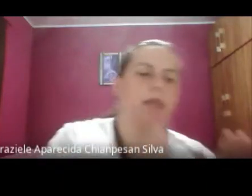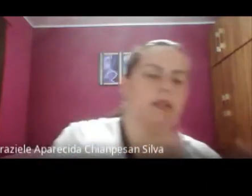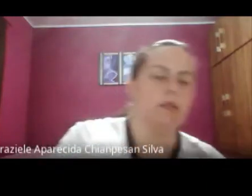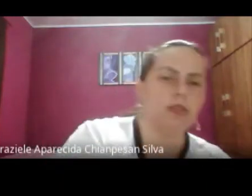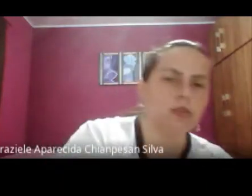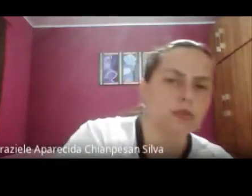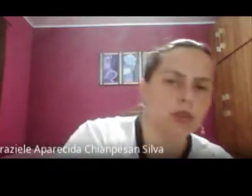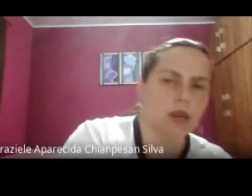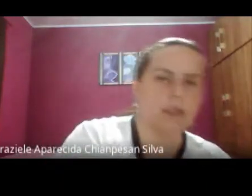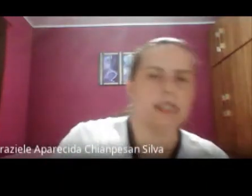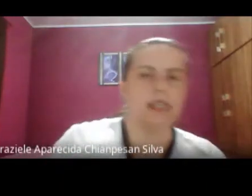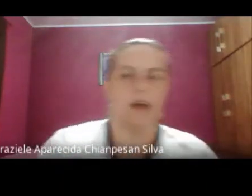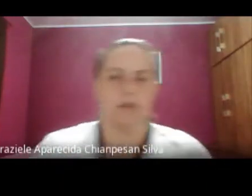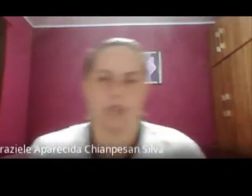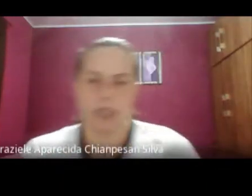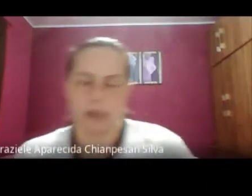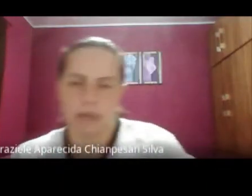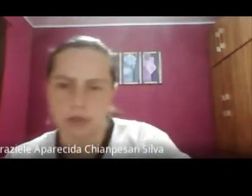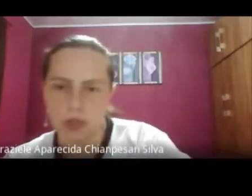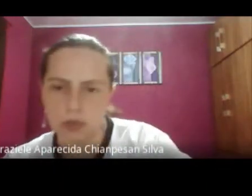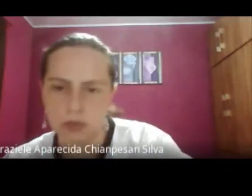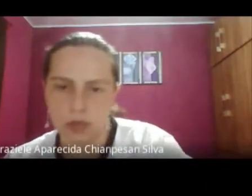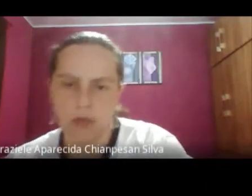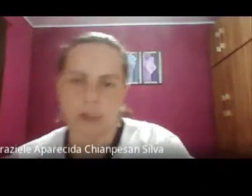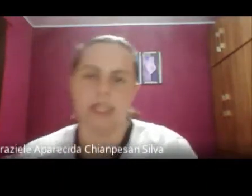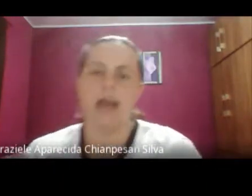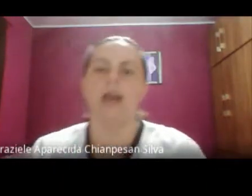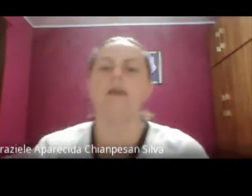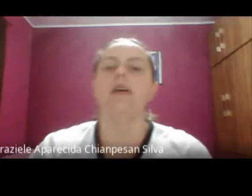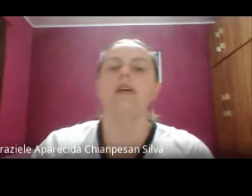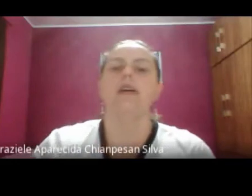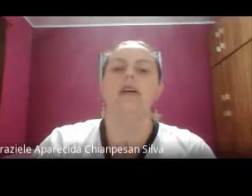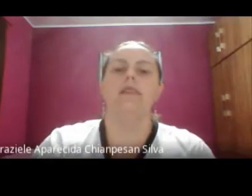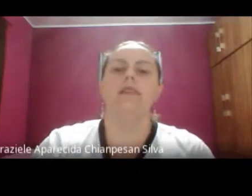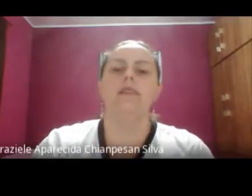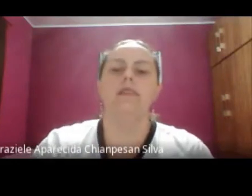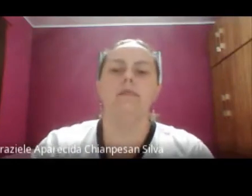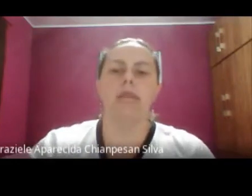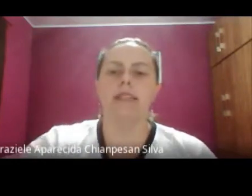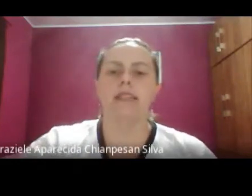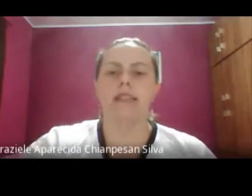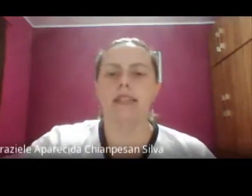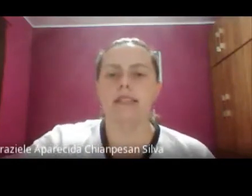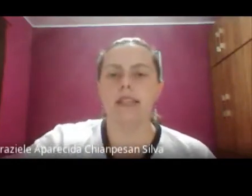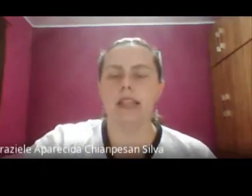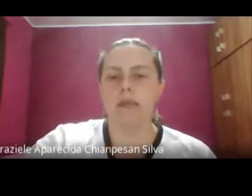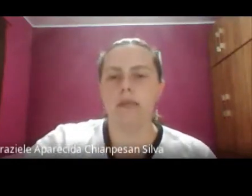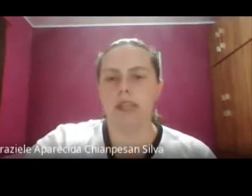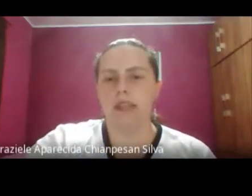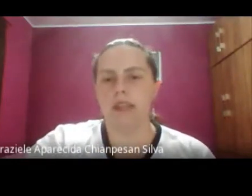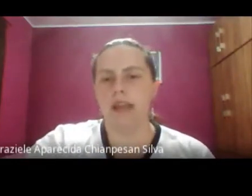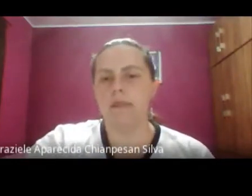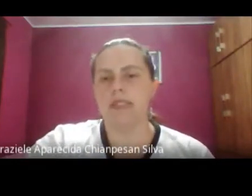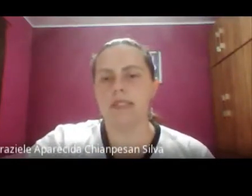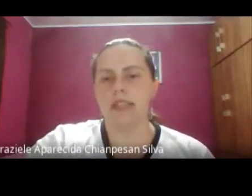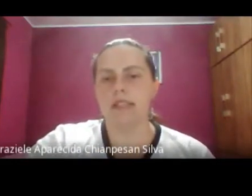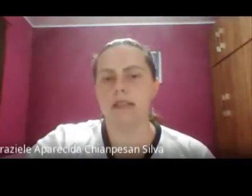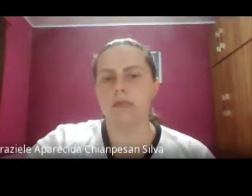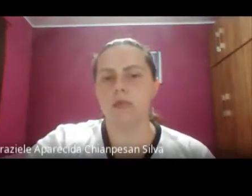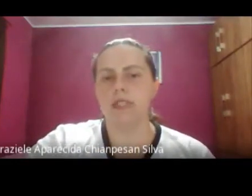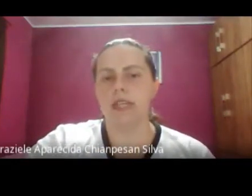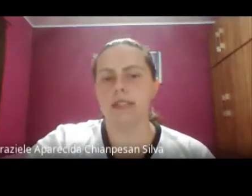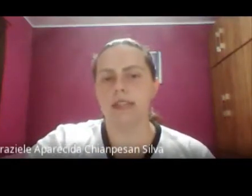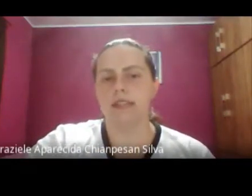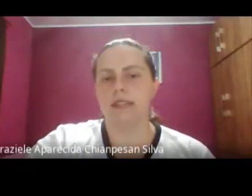que é patrimônio cultural material? O que, que é patrimônio cultural material? Pesquisem esse clipe, né, pesquisem